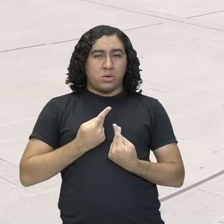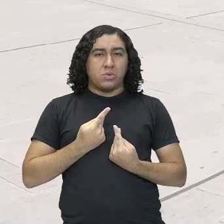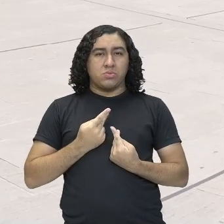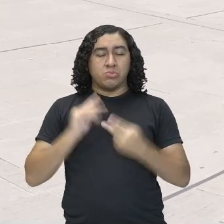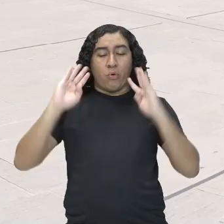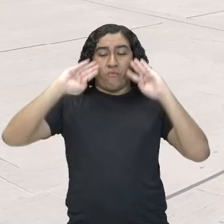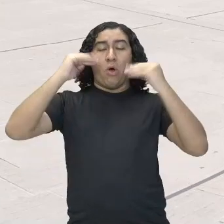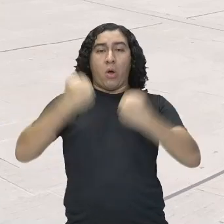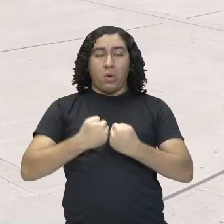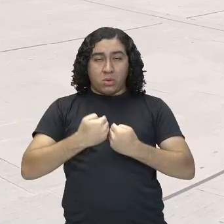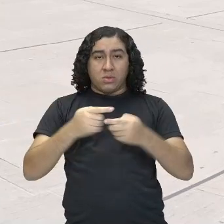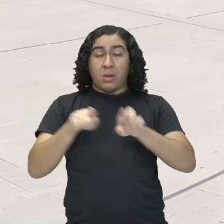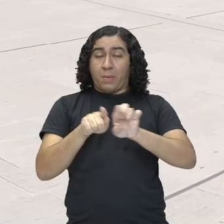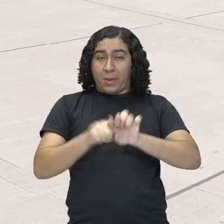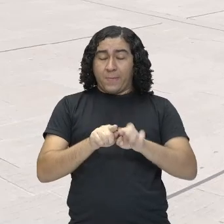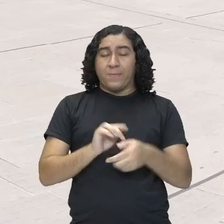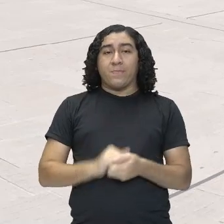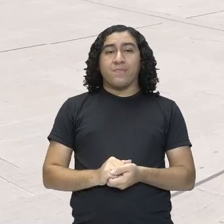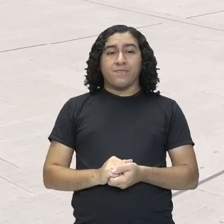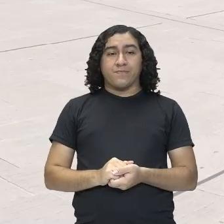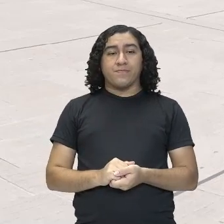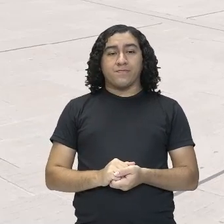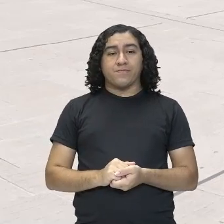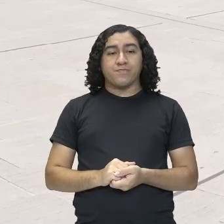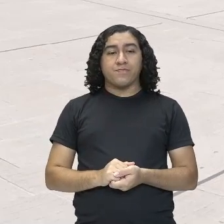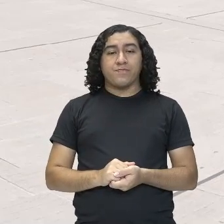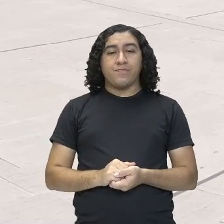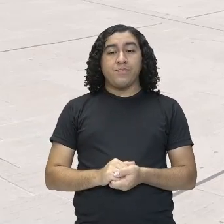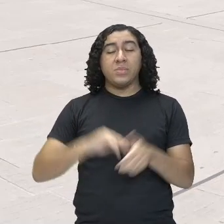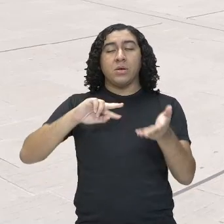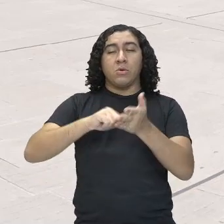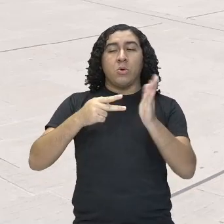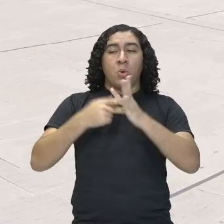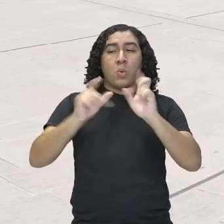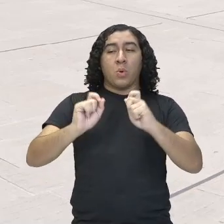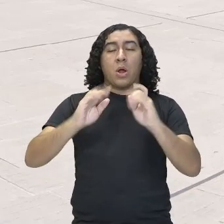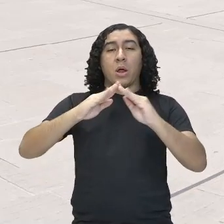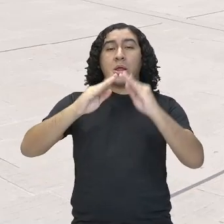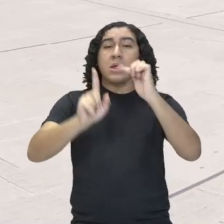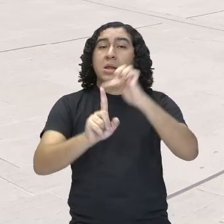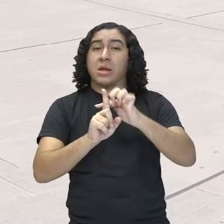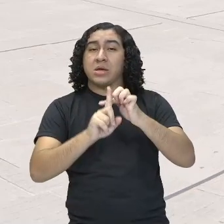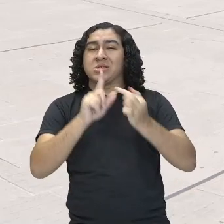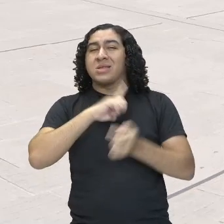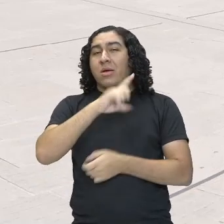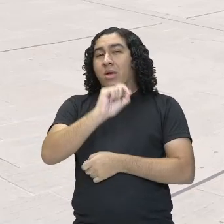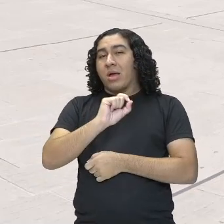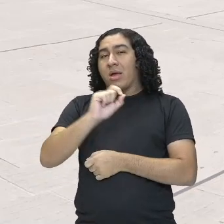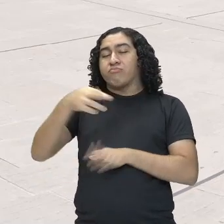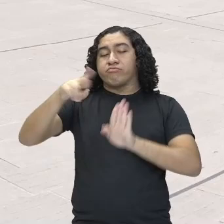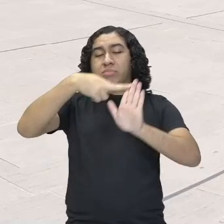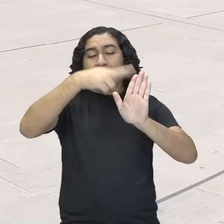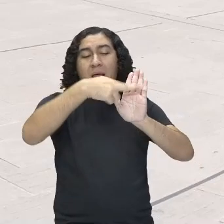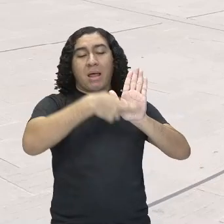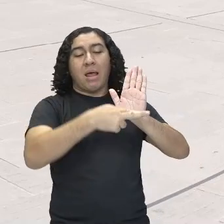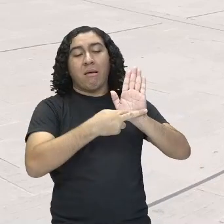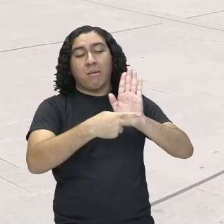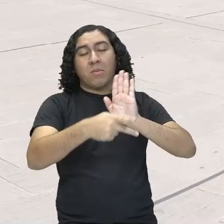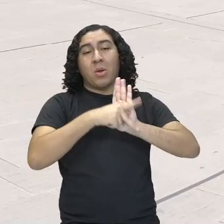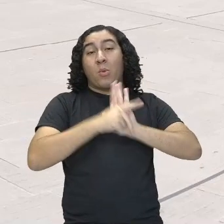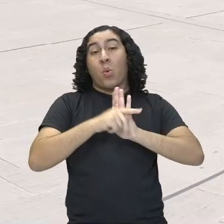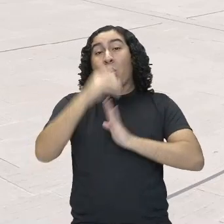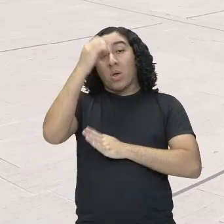melhor dizendo. E isso vai fazer com que a igreja ela acabe ali restringindo ali o